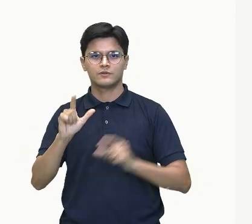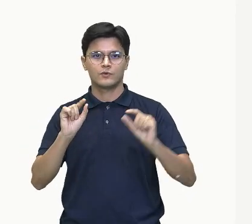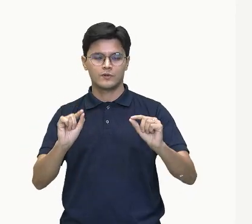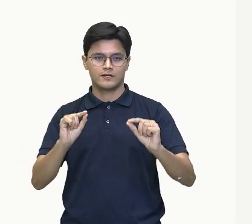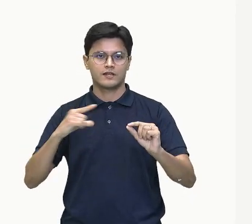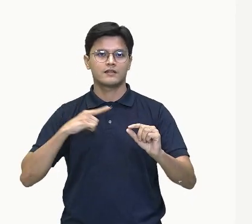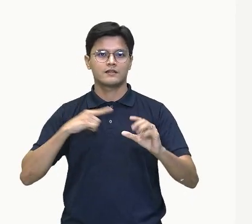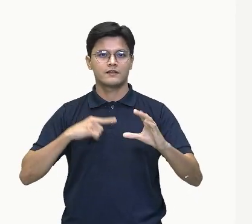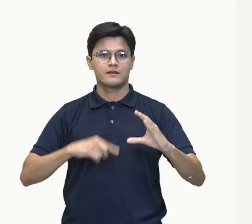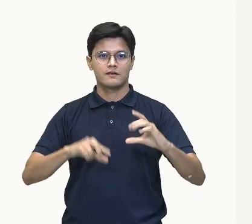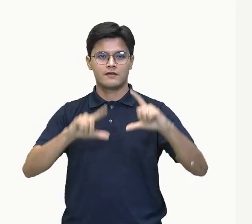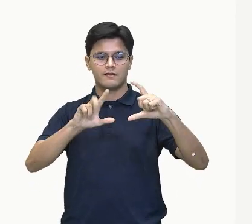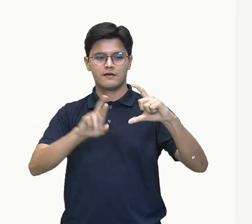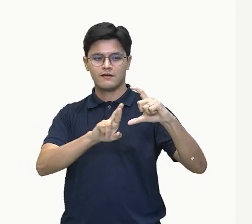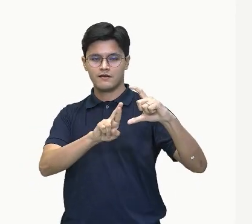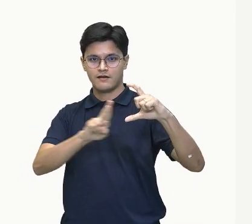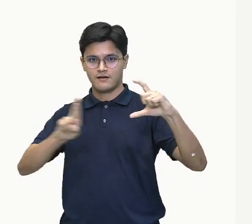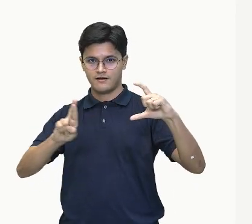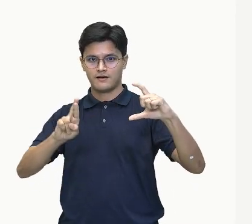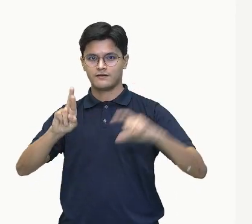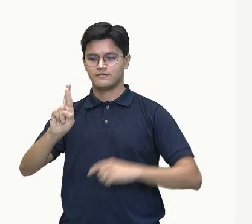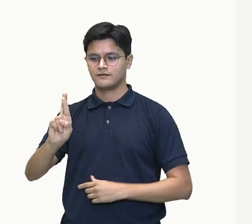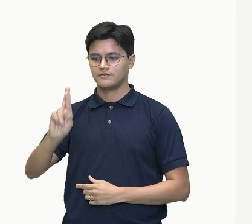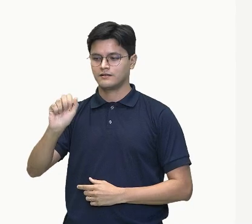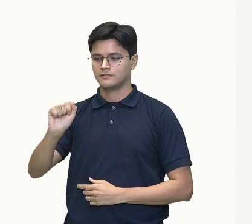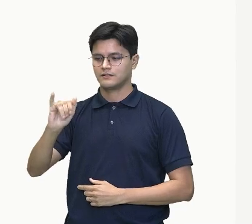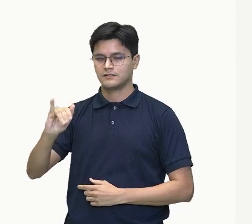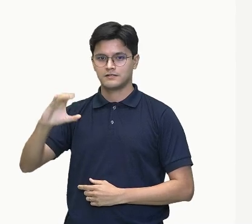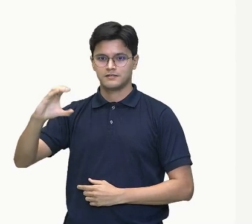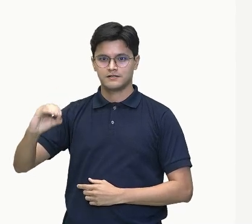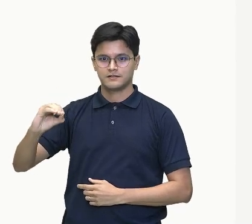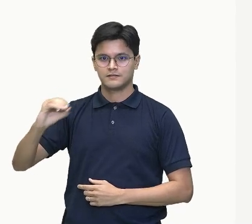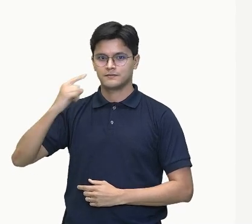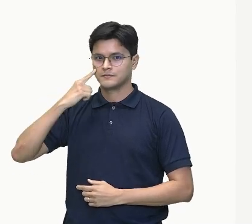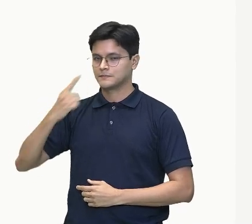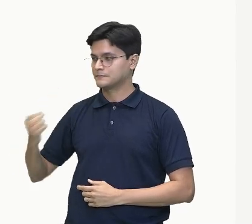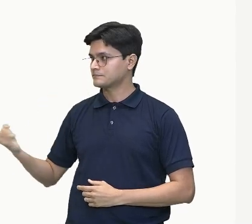raio, tá? Medida do raio.